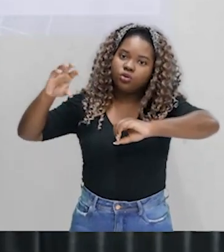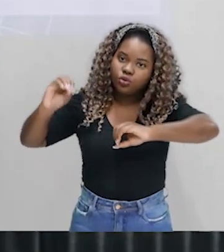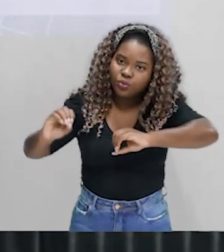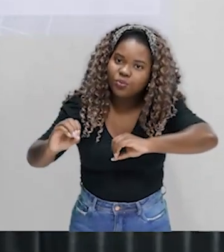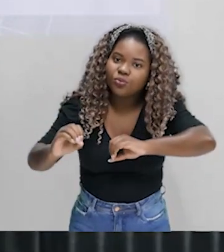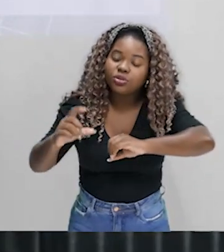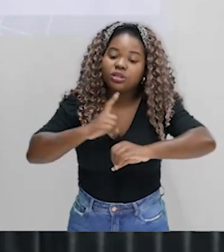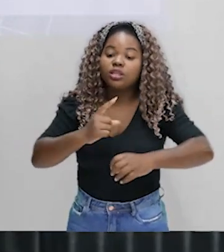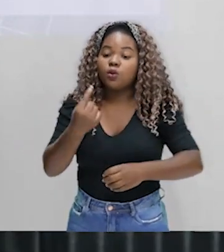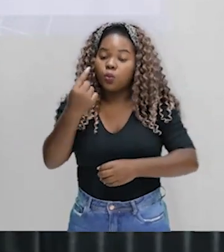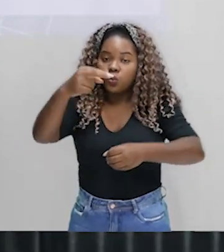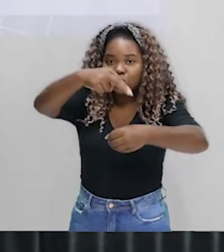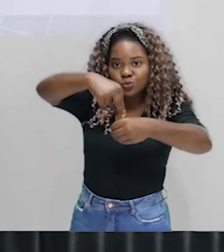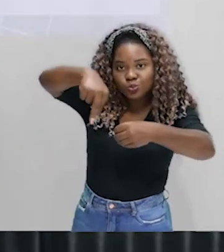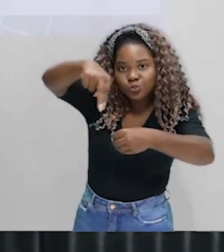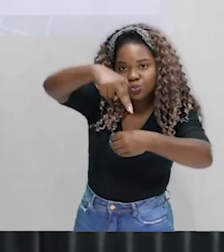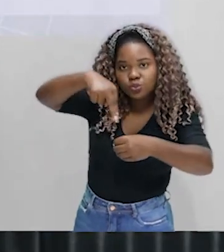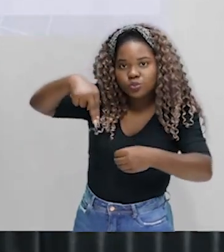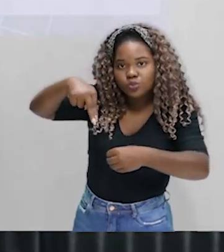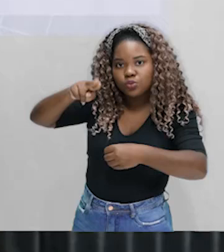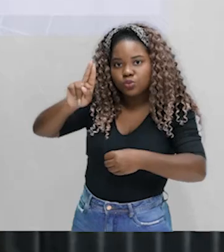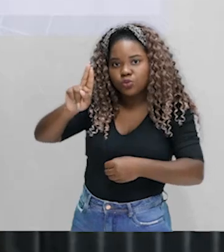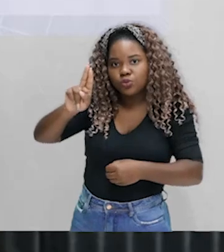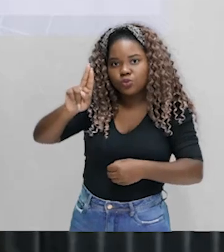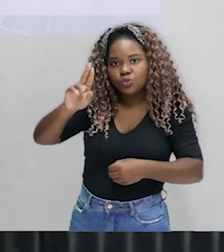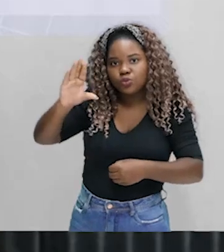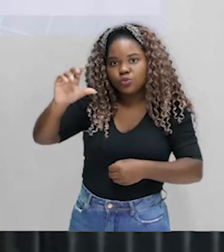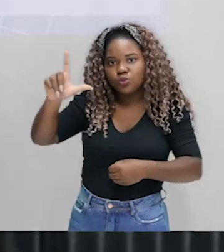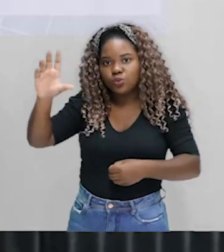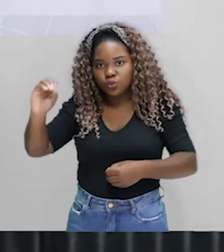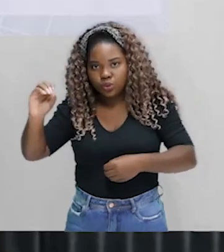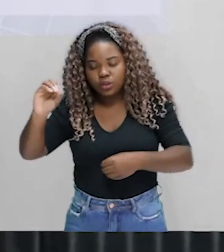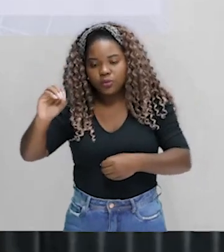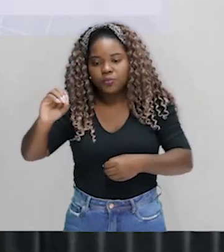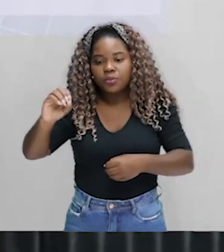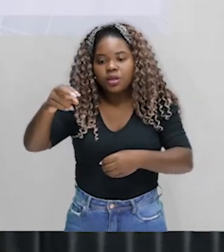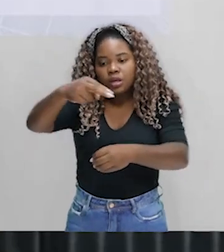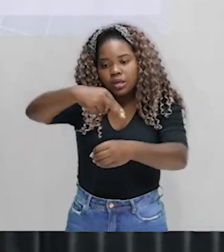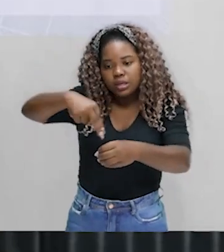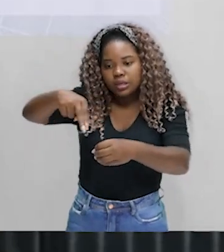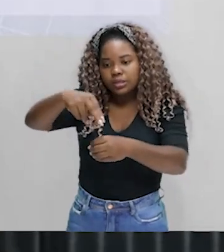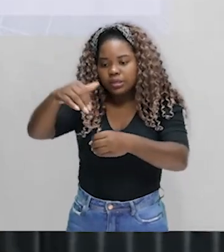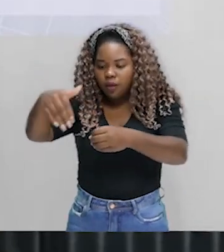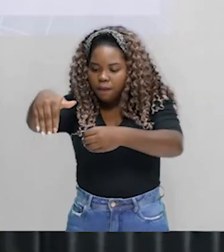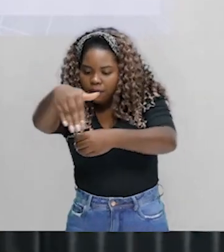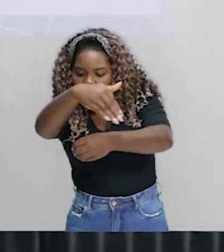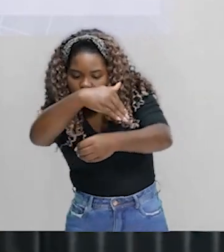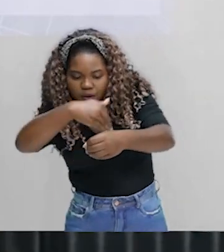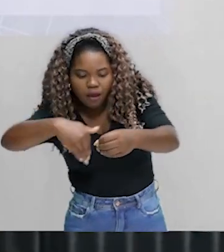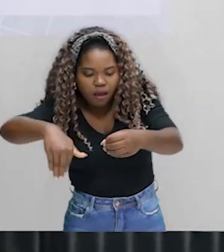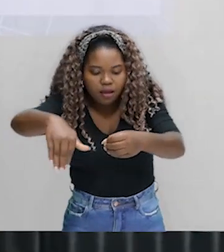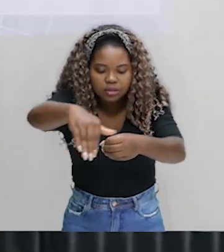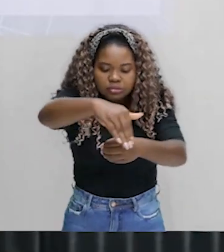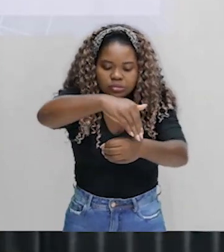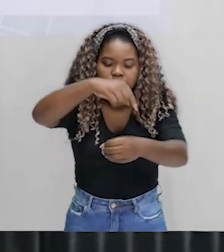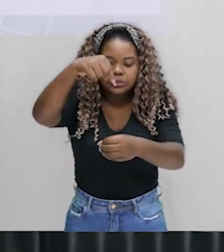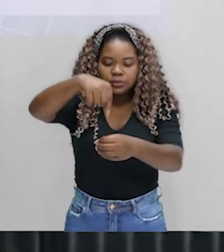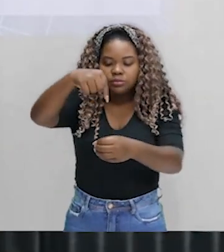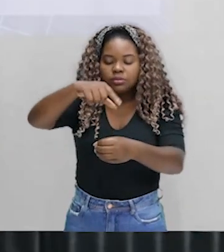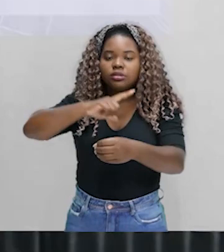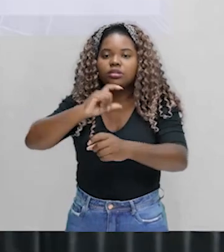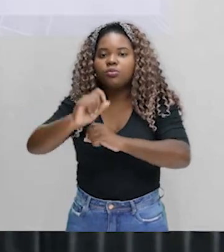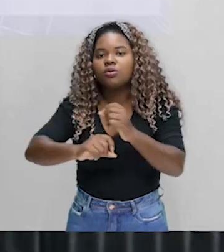por um núcleo e ao redor desse núcleo existe a eletrosfera, tá? E a